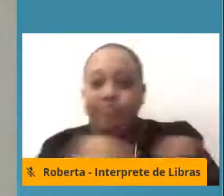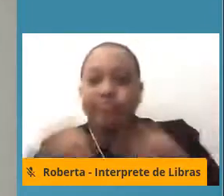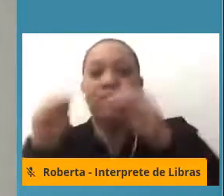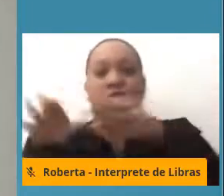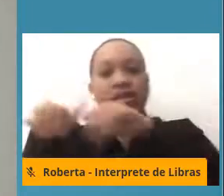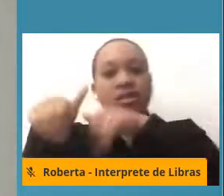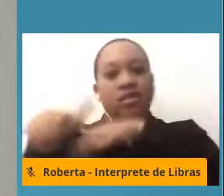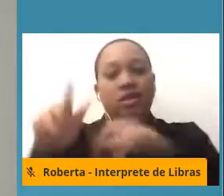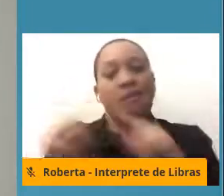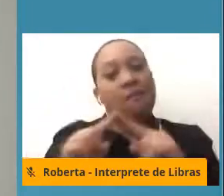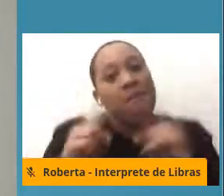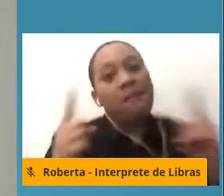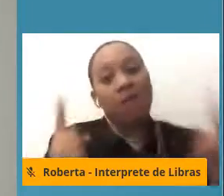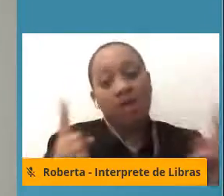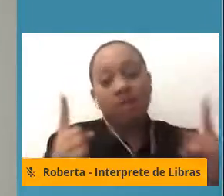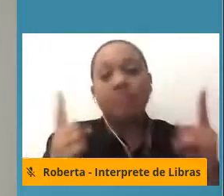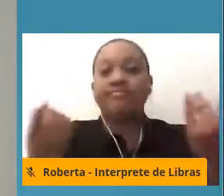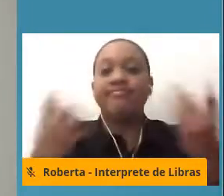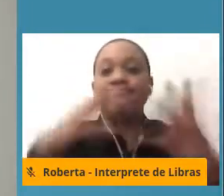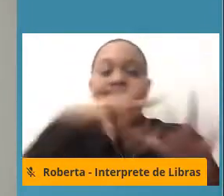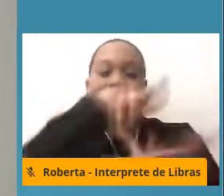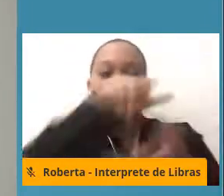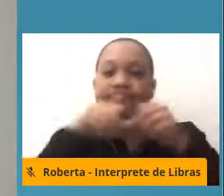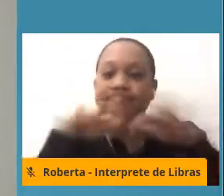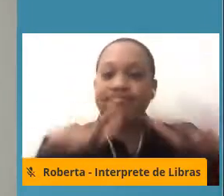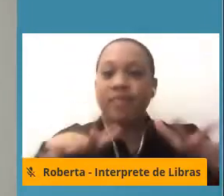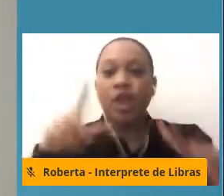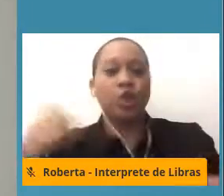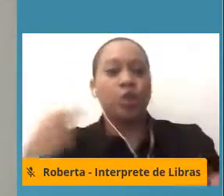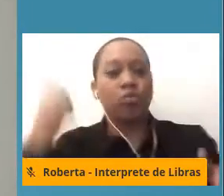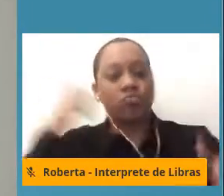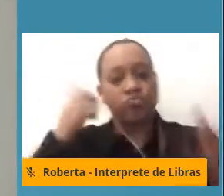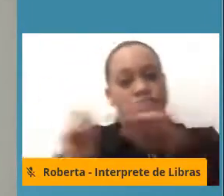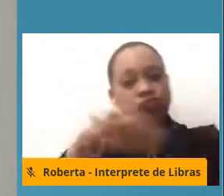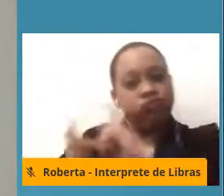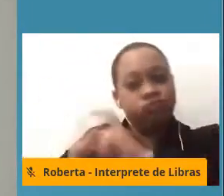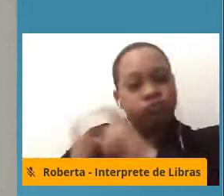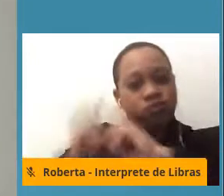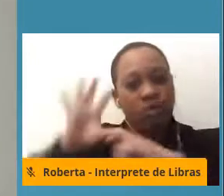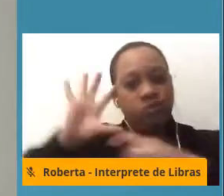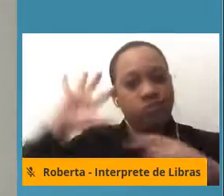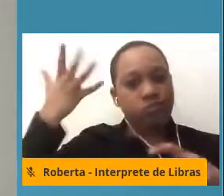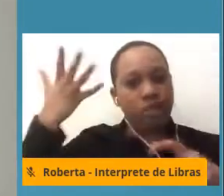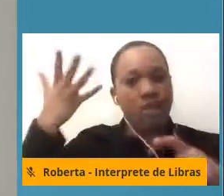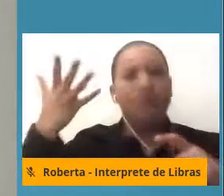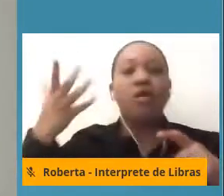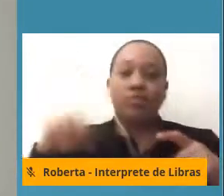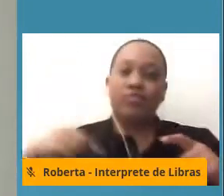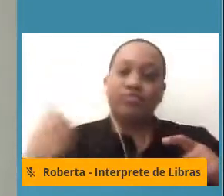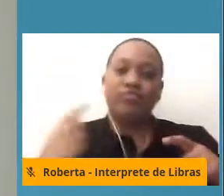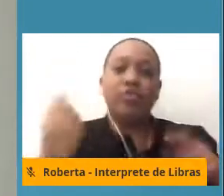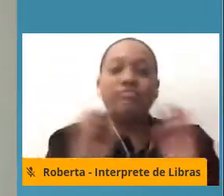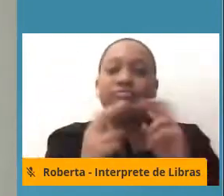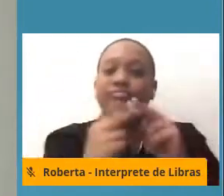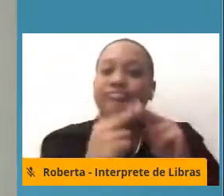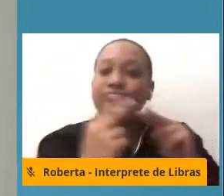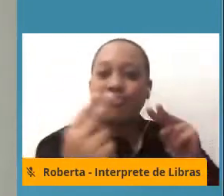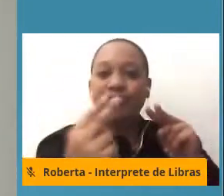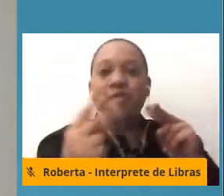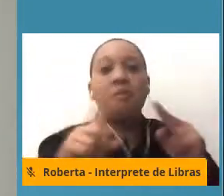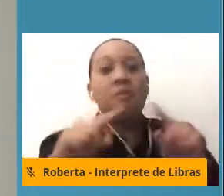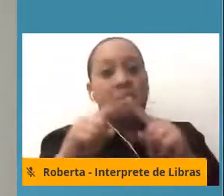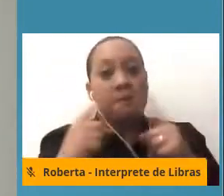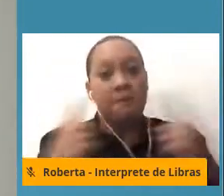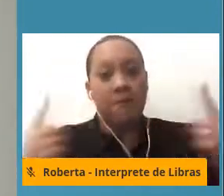infelizmente, a pandemia não deixou, e a solução que restou para a gente, para não deixar de fazer o evento, foi fazer online, mas a gente teve